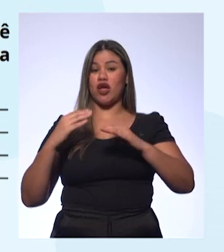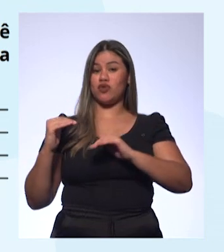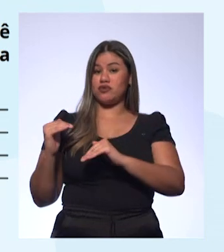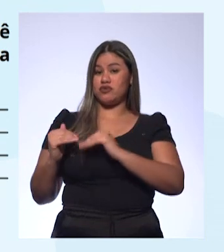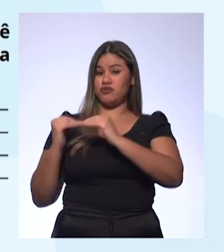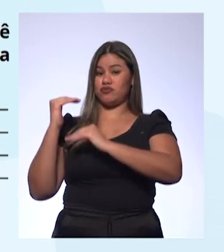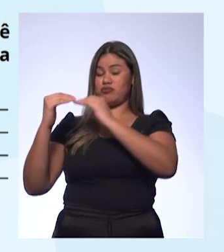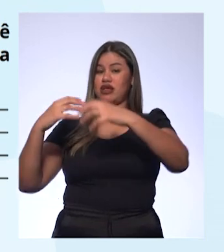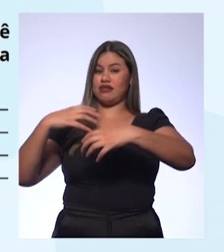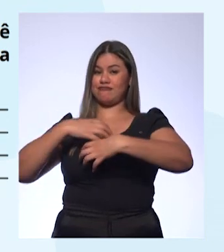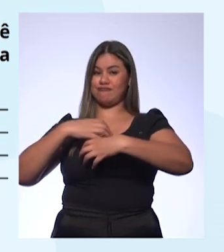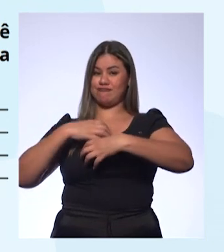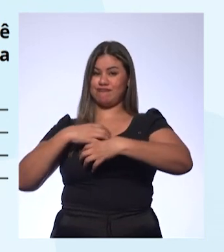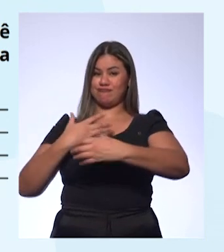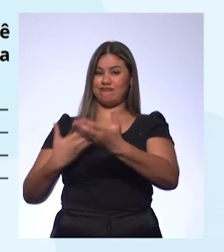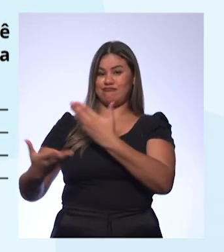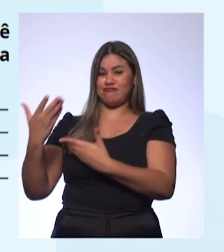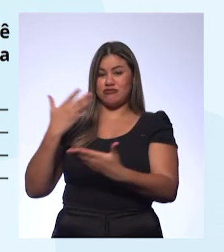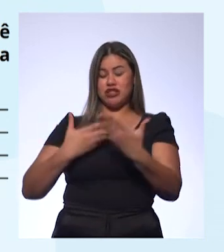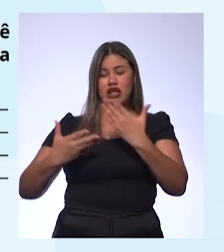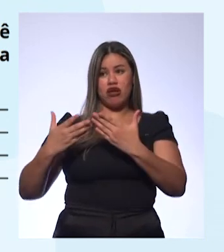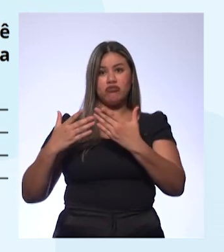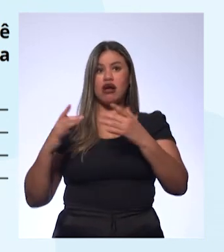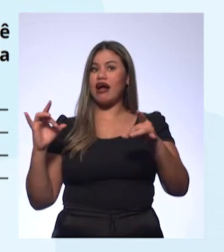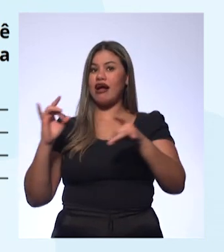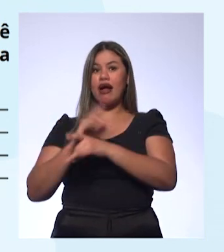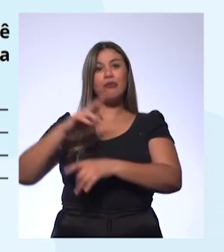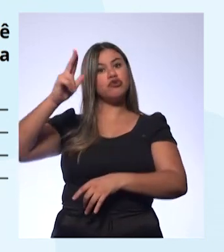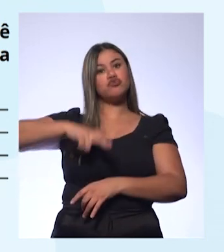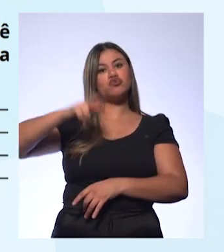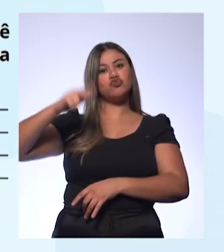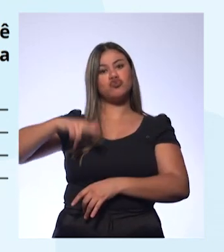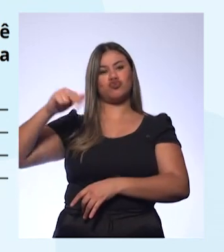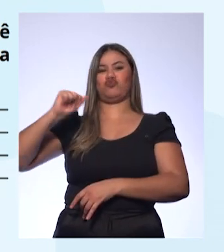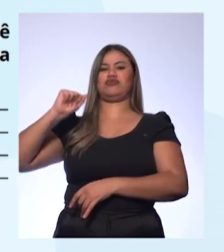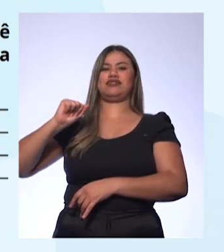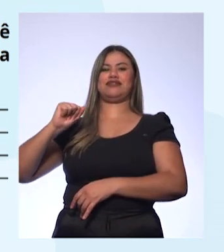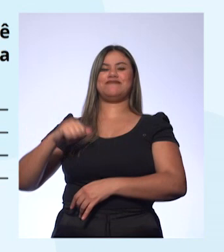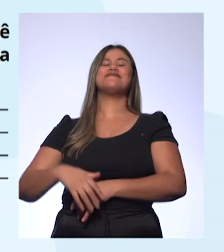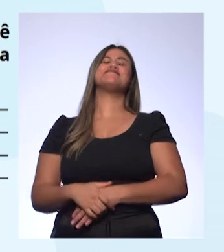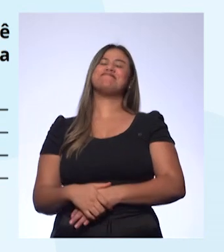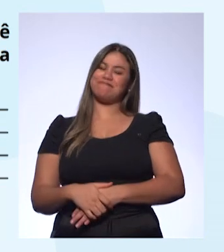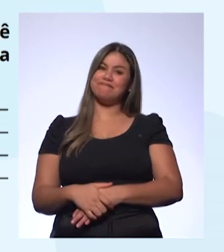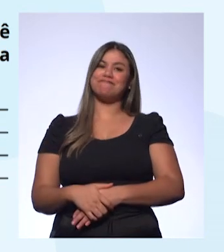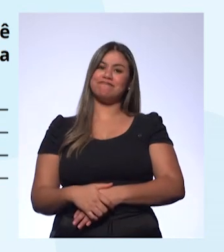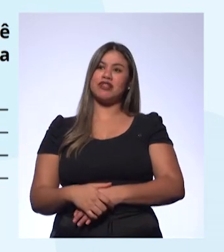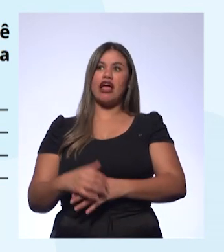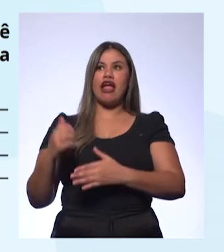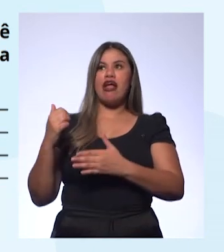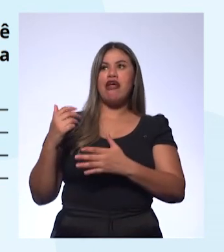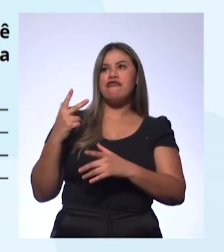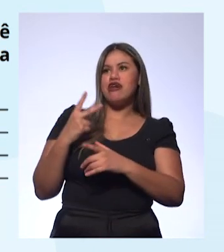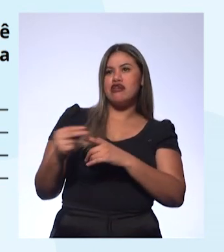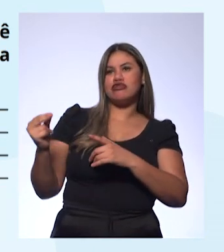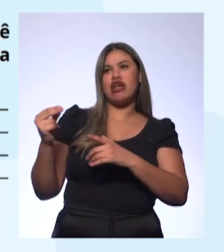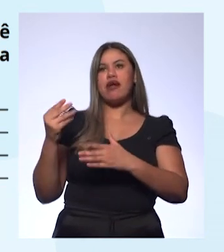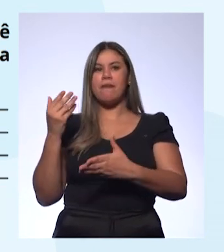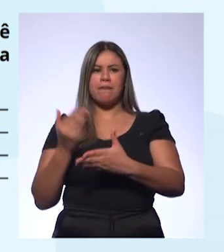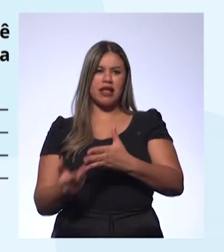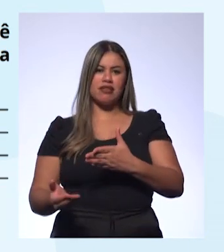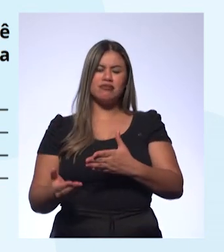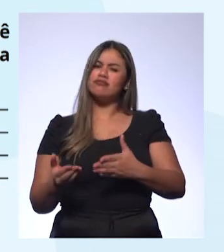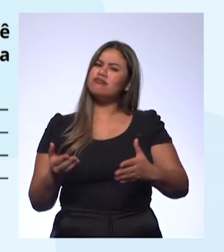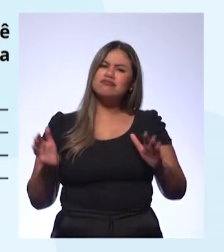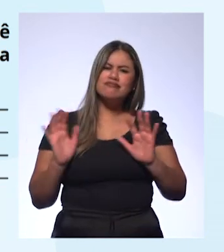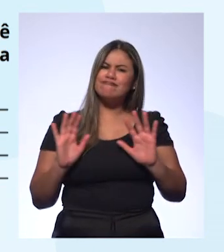socioemocional, não existe game over. Esse desafio nunca acaba. Não é um jogo de vencer ou ser derrotado.